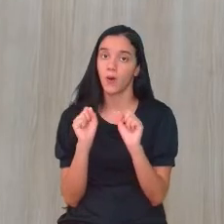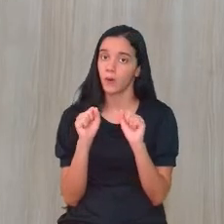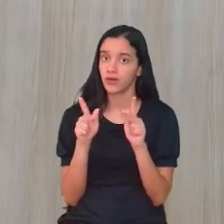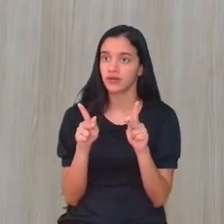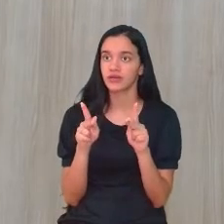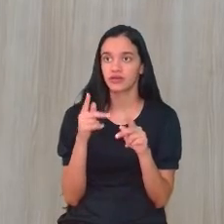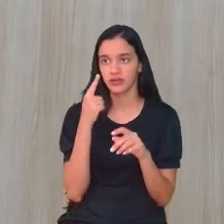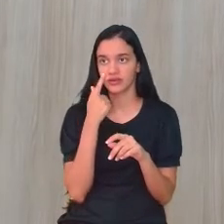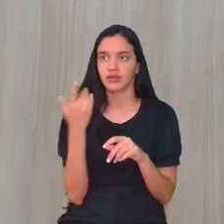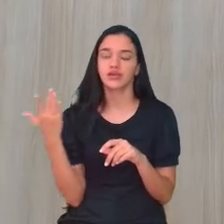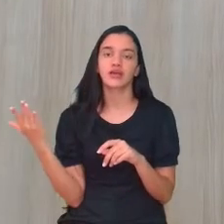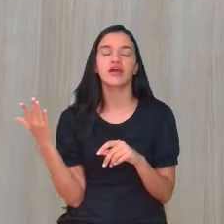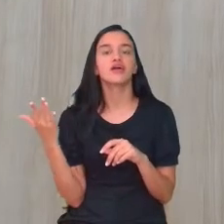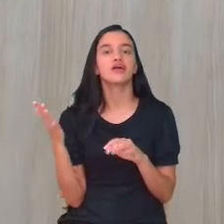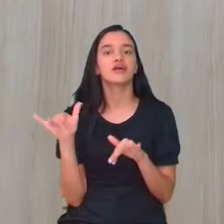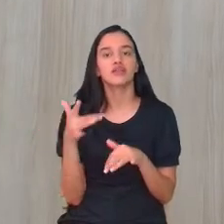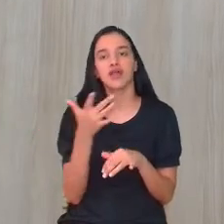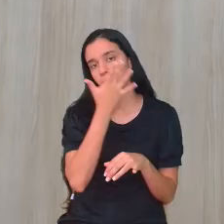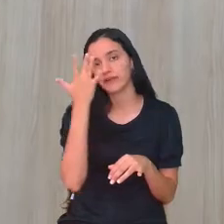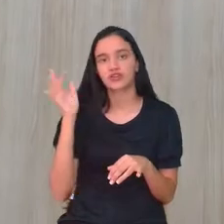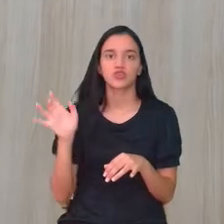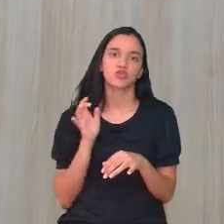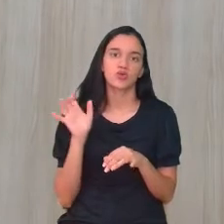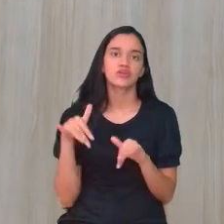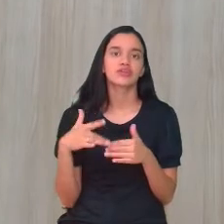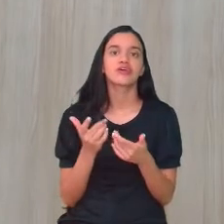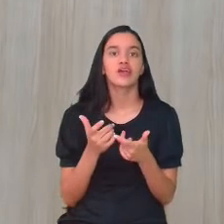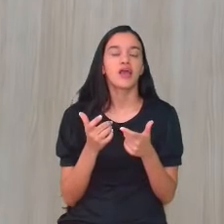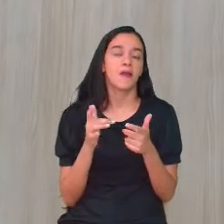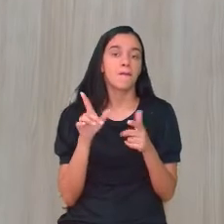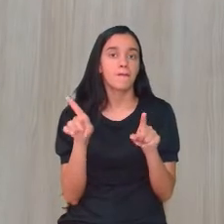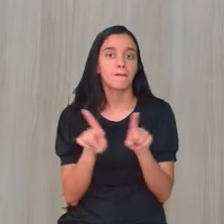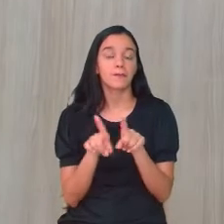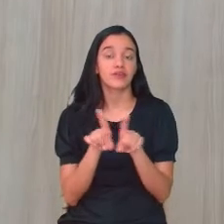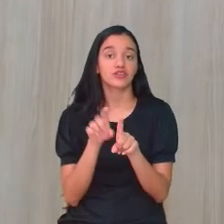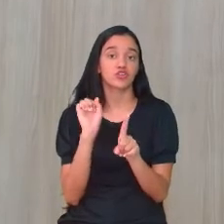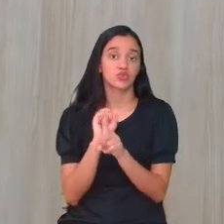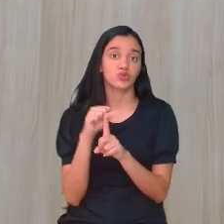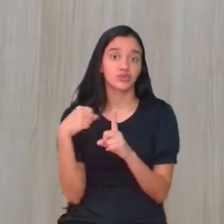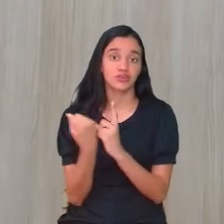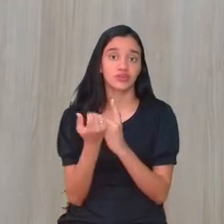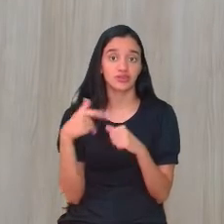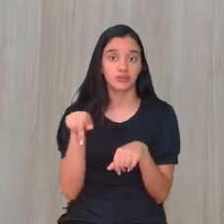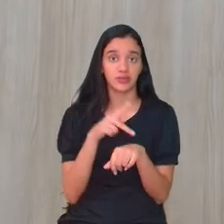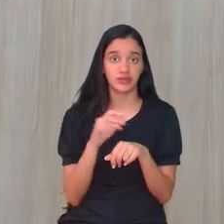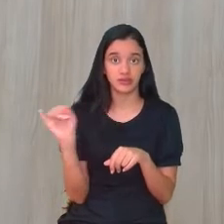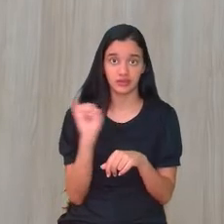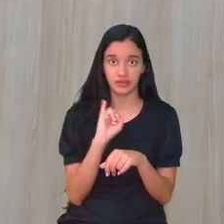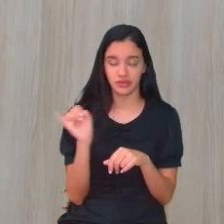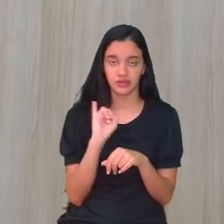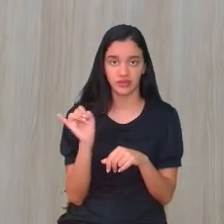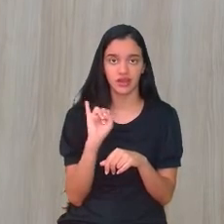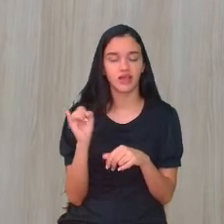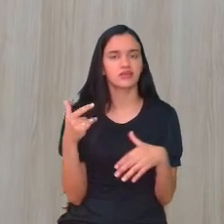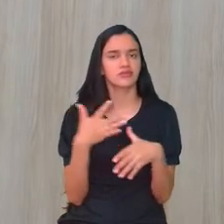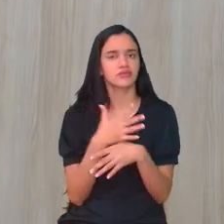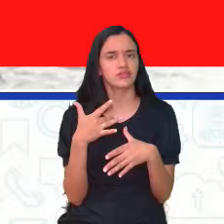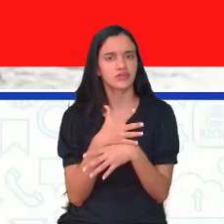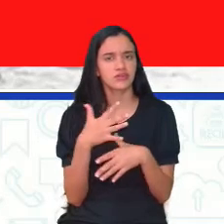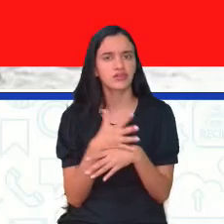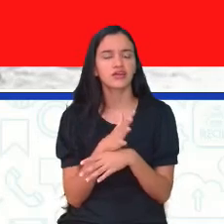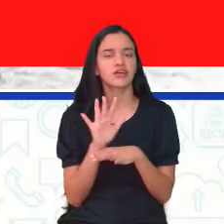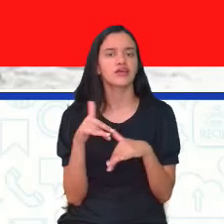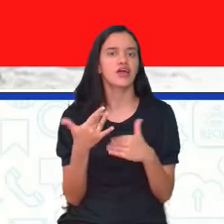ok? Então, a burguesia e os setores conservadores da sociedade italiana, temendo o avanço de ideias socialistas,